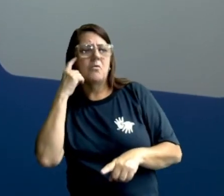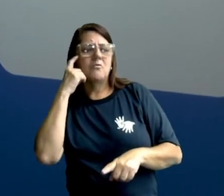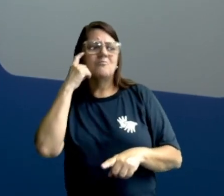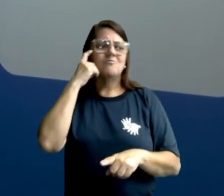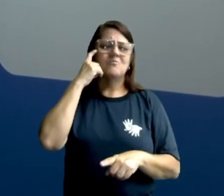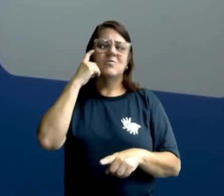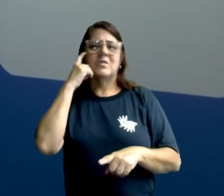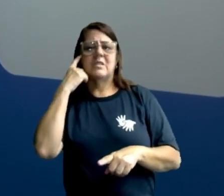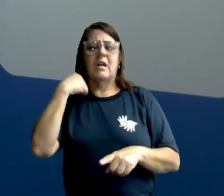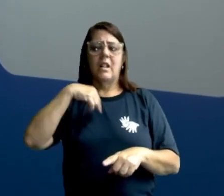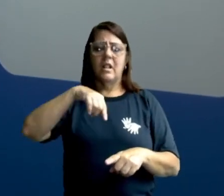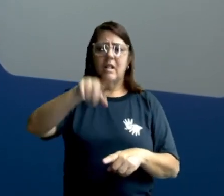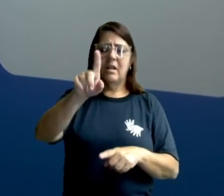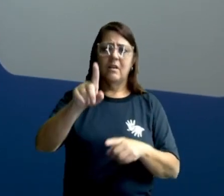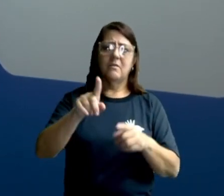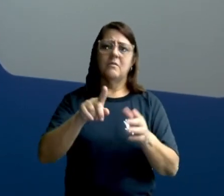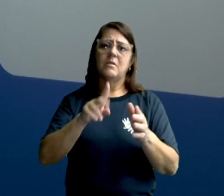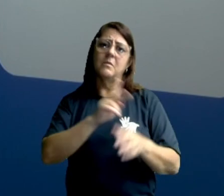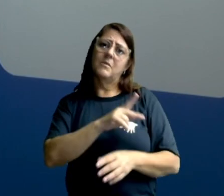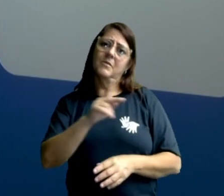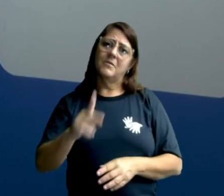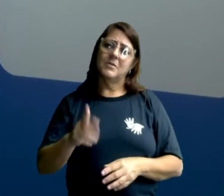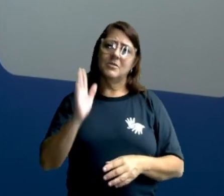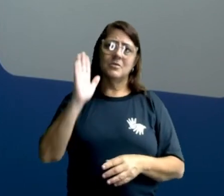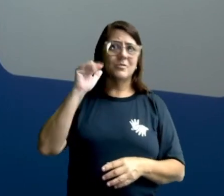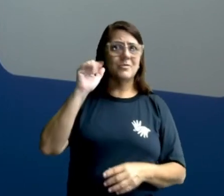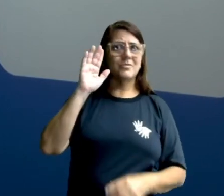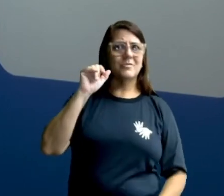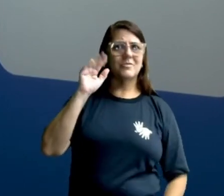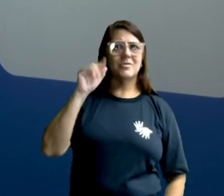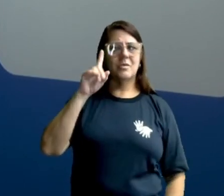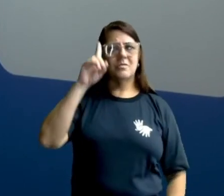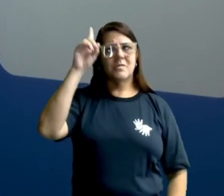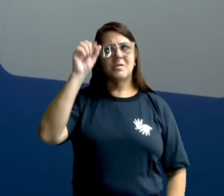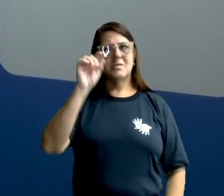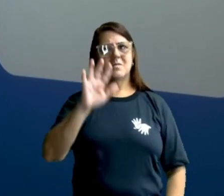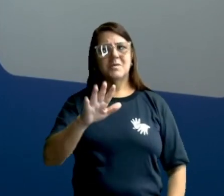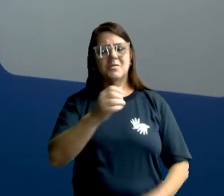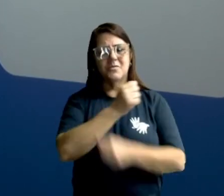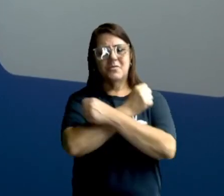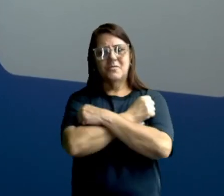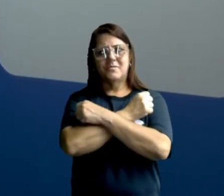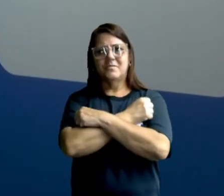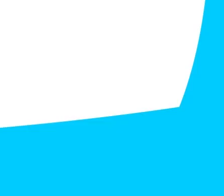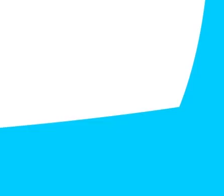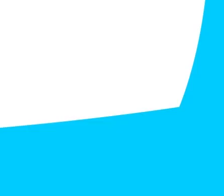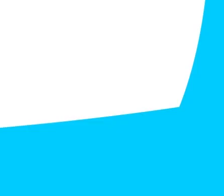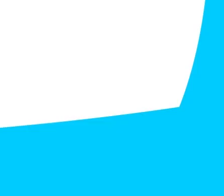professor e até a nossa próxima aula. Fiquem com Deus e um forte abraço.